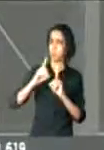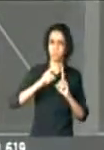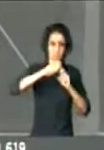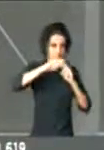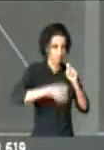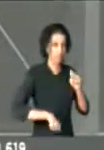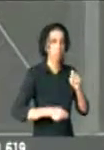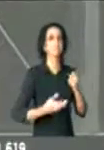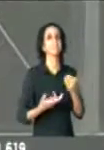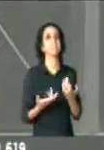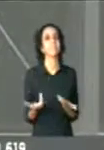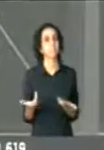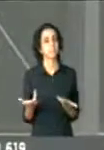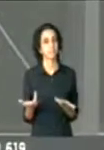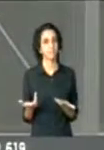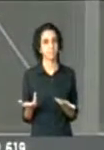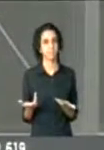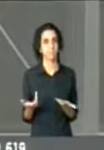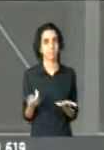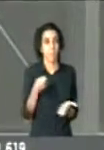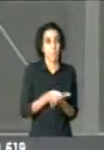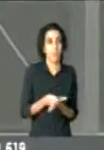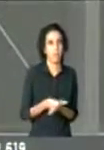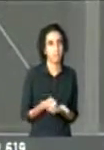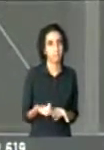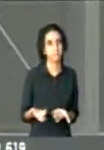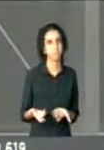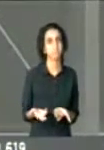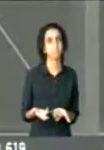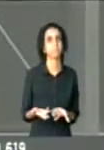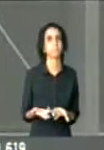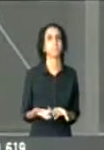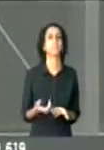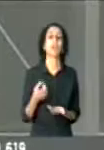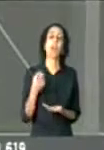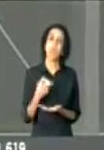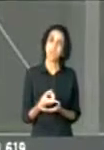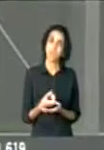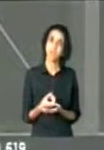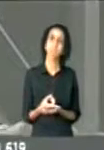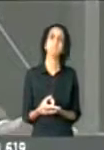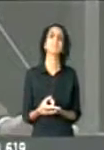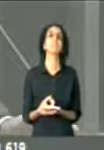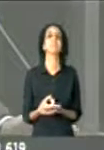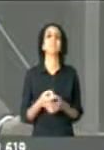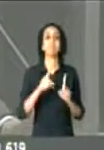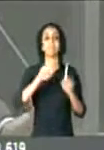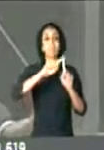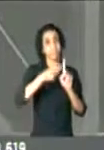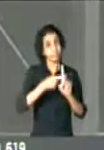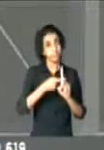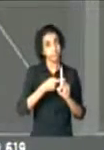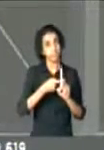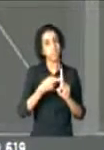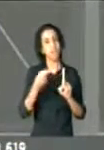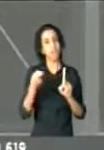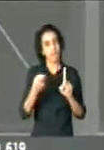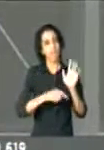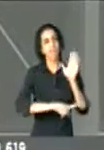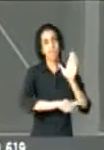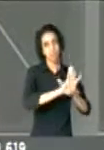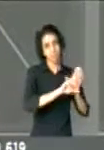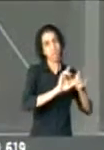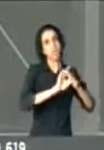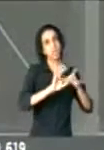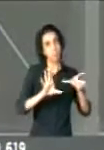quer, de maneira forçada. Isso aí gera uma gravidez. O legislador